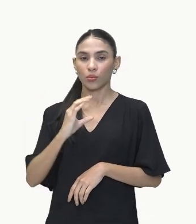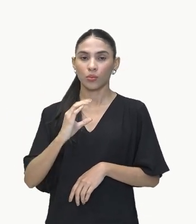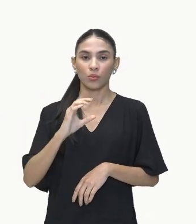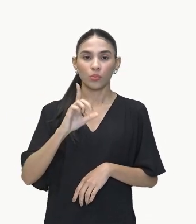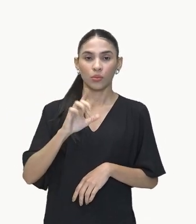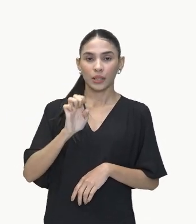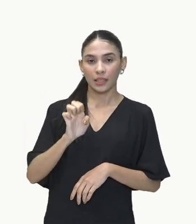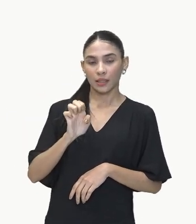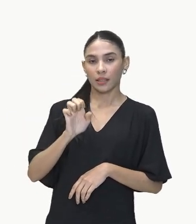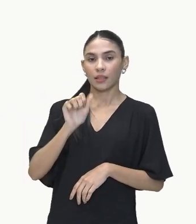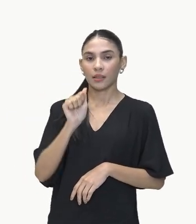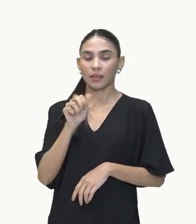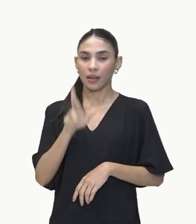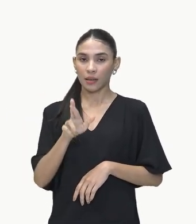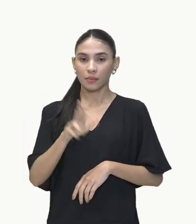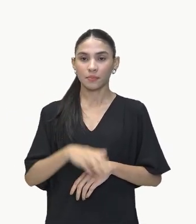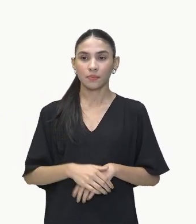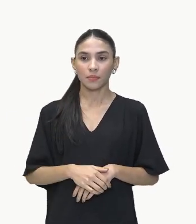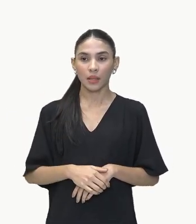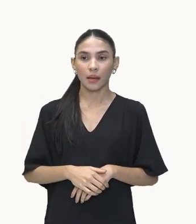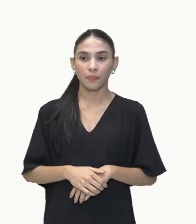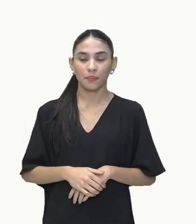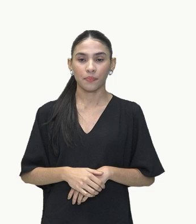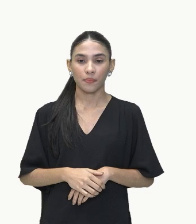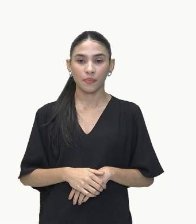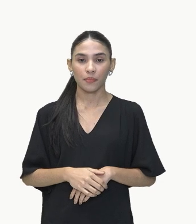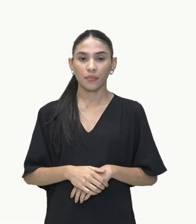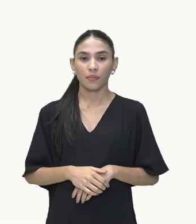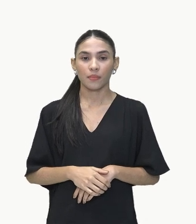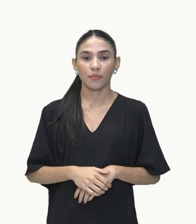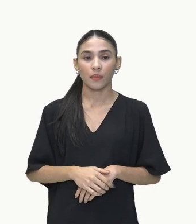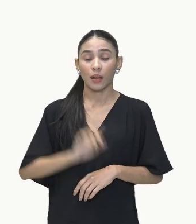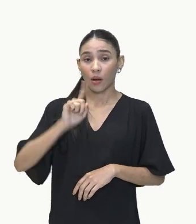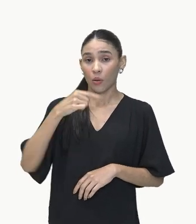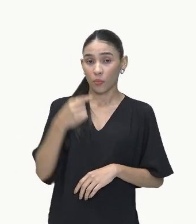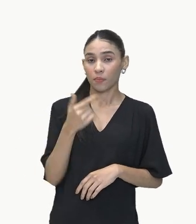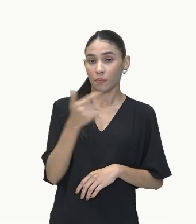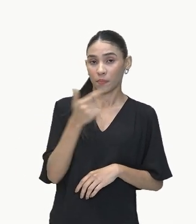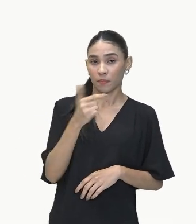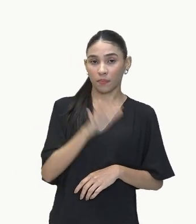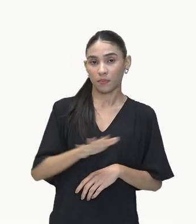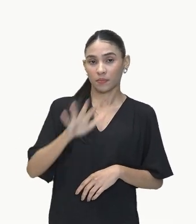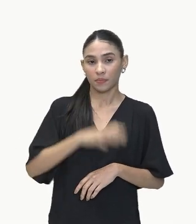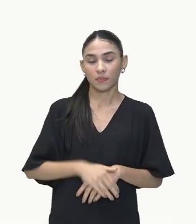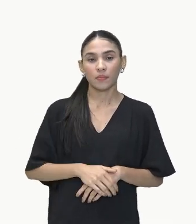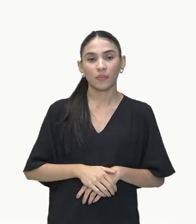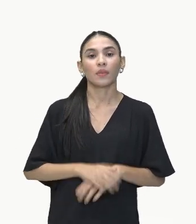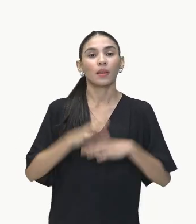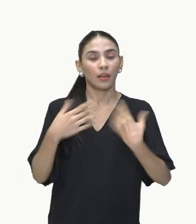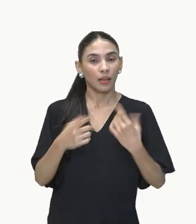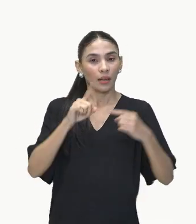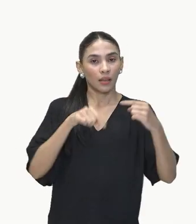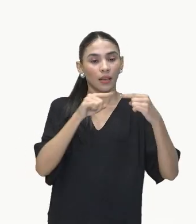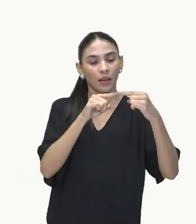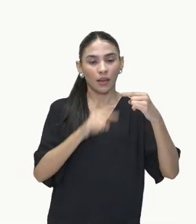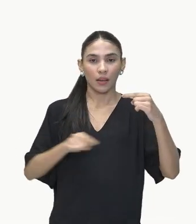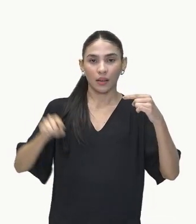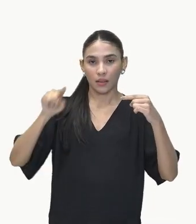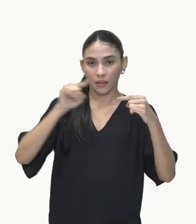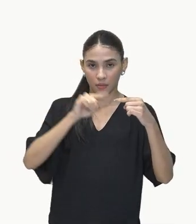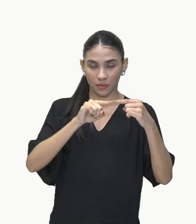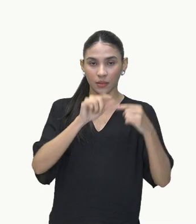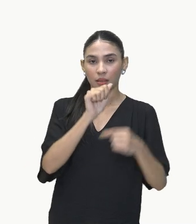mononuclear. Pronto, essa é a classificação. Essa outra aqui, ela é aromática, vou colocar bem